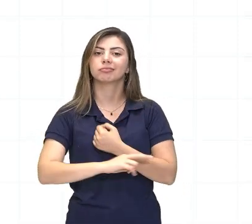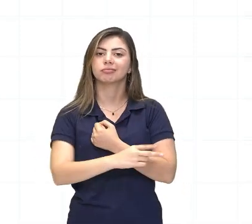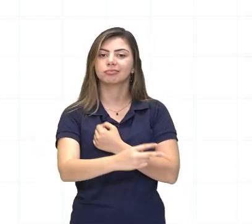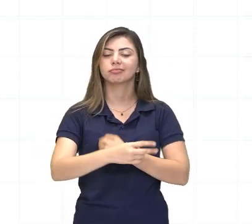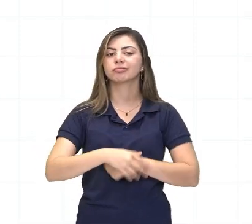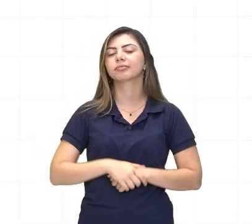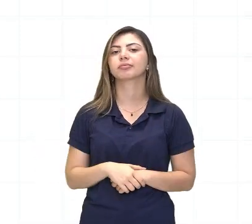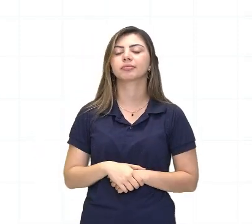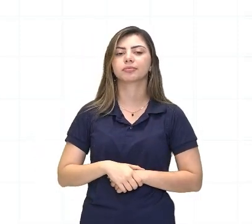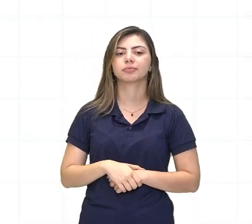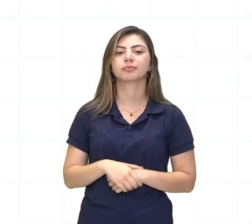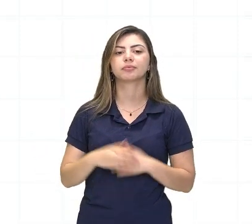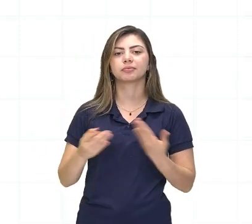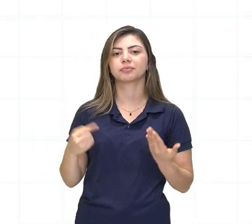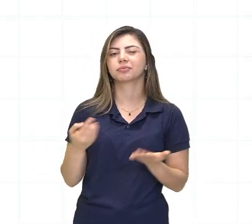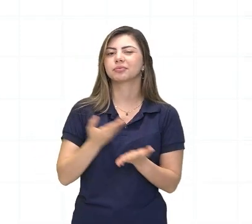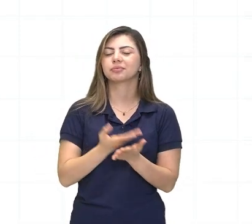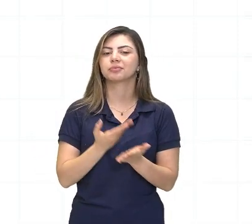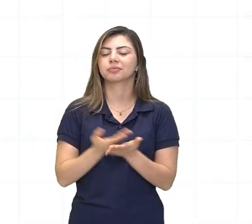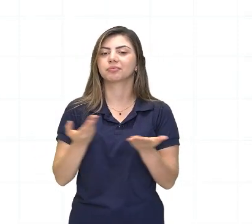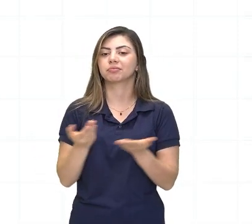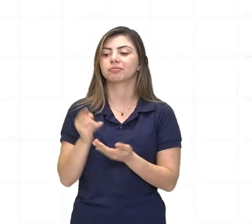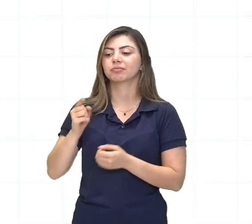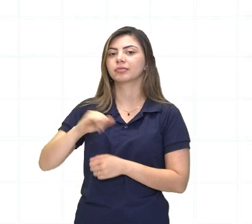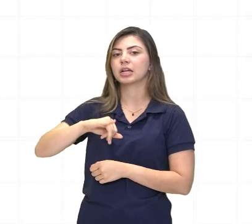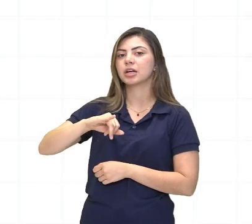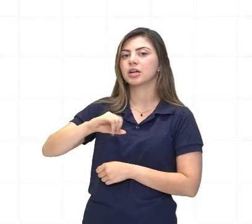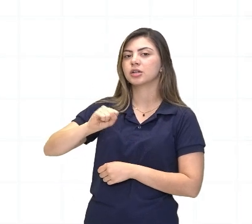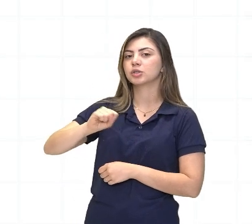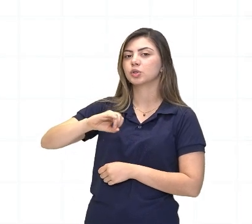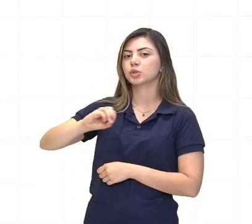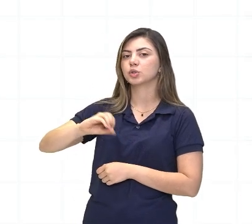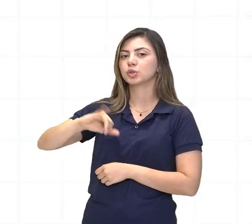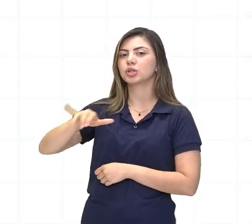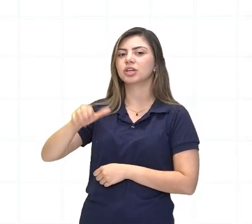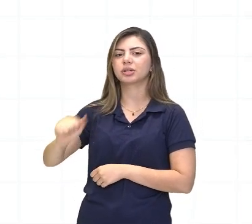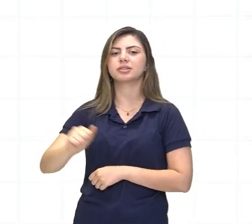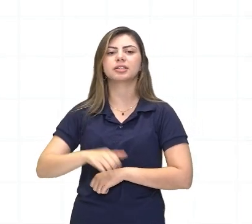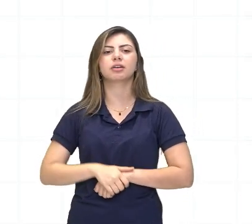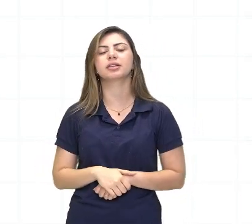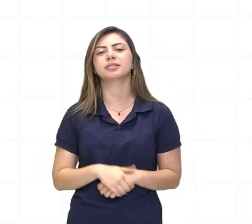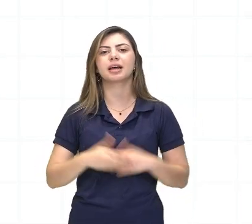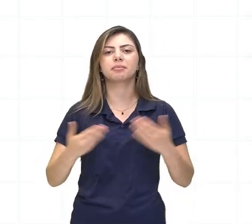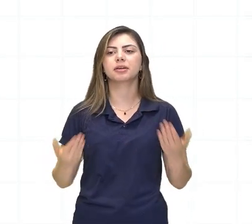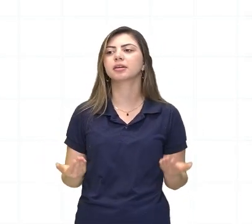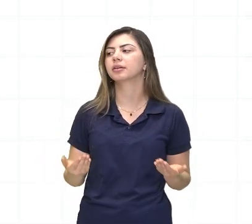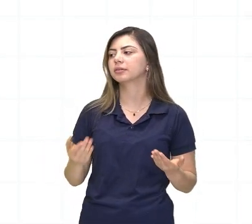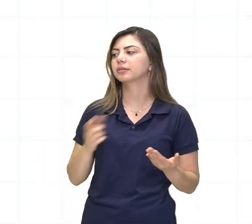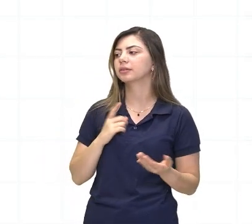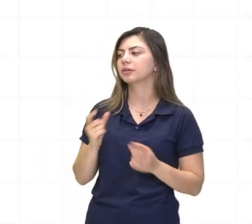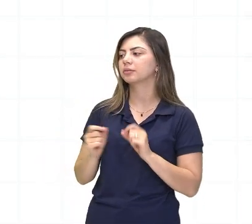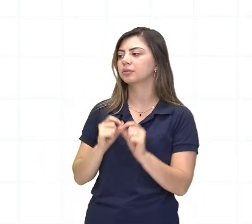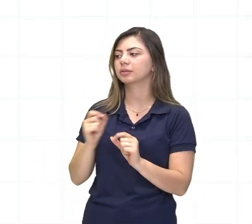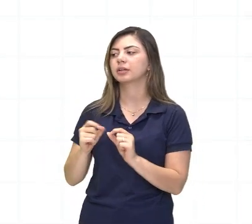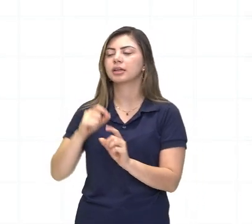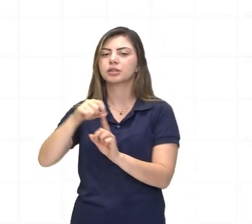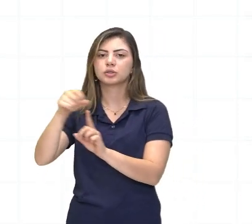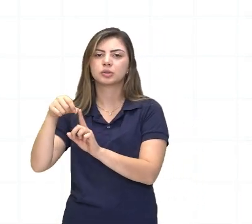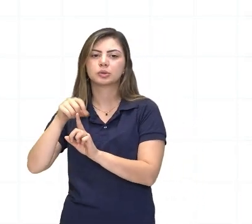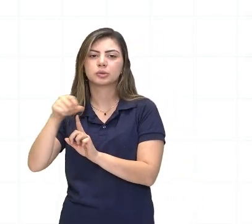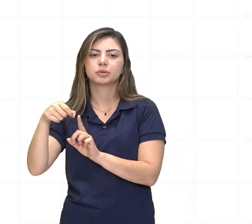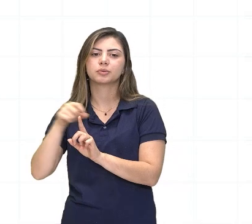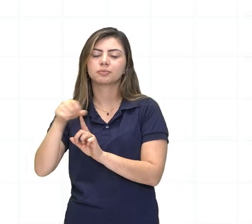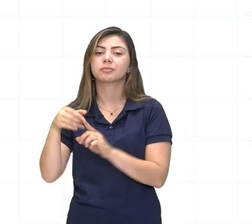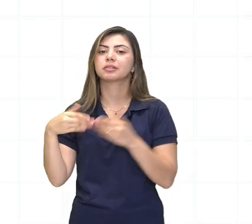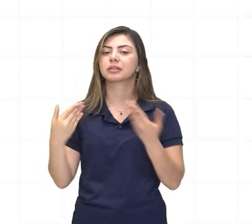espécie, né? A gente vai ver aqui que é a soja. Em grande escala. E para isso, se precisa desmatar muito espaço, né? Se precisa de